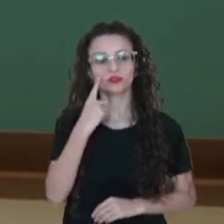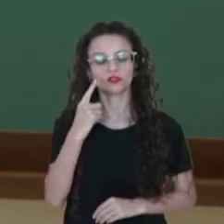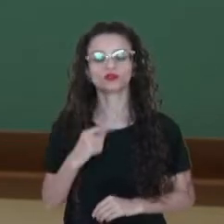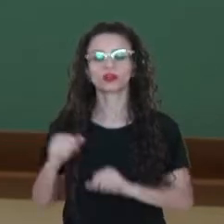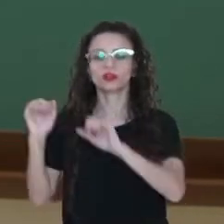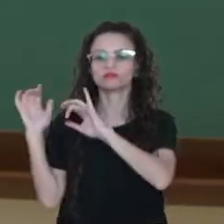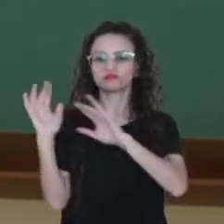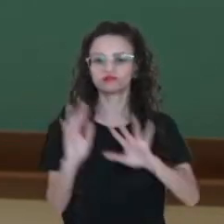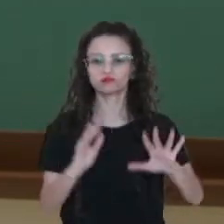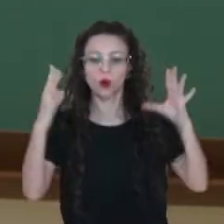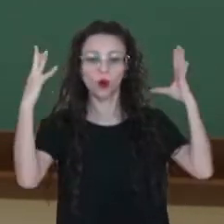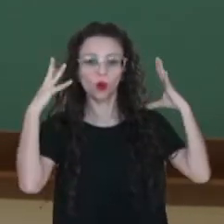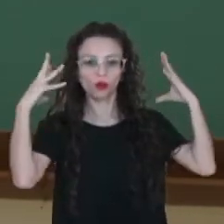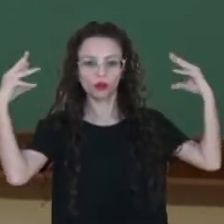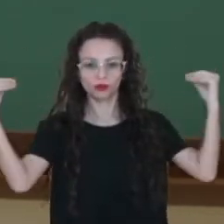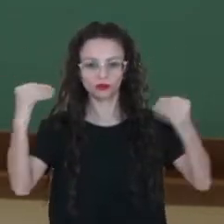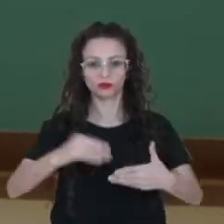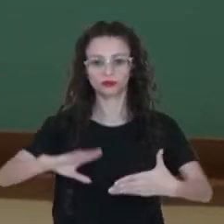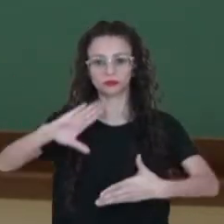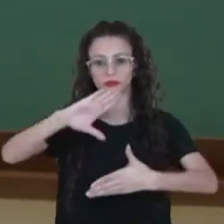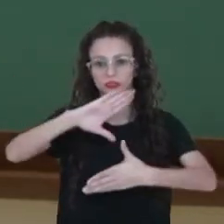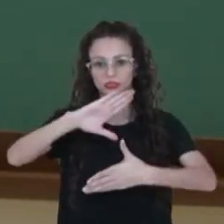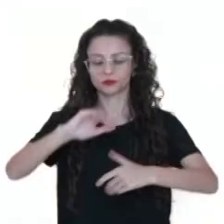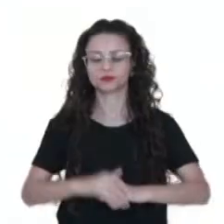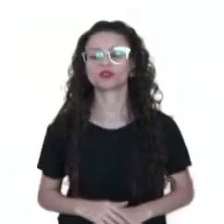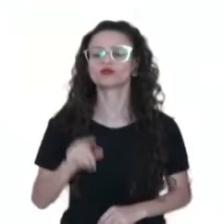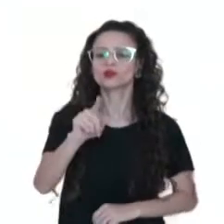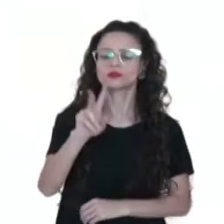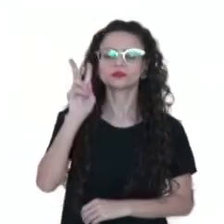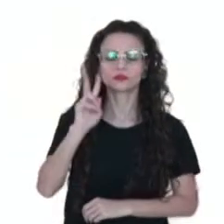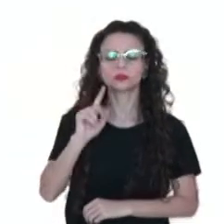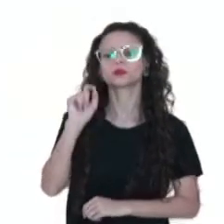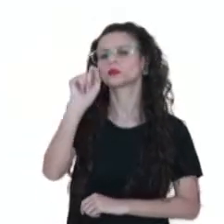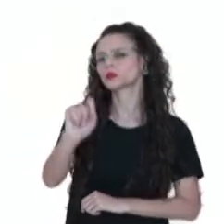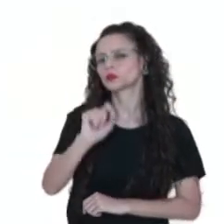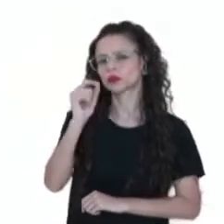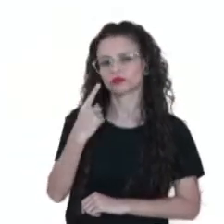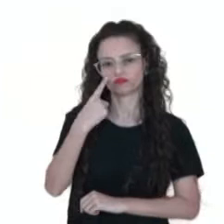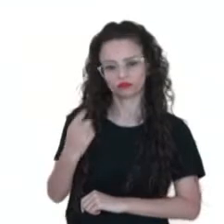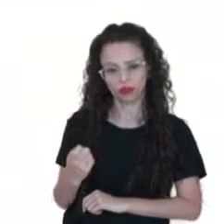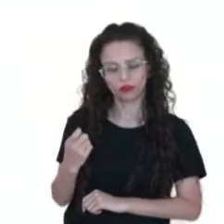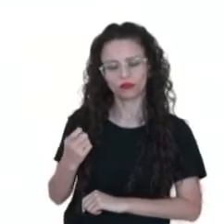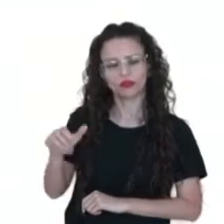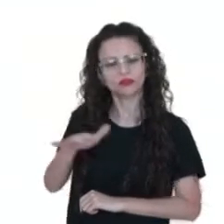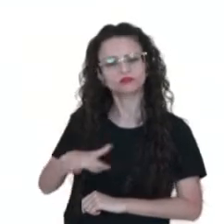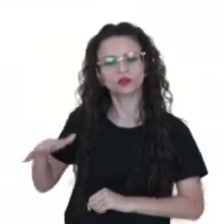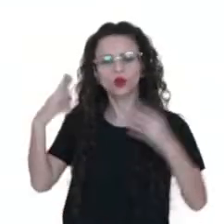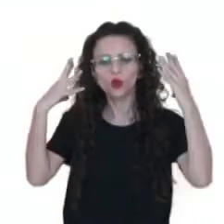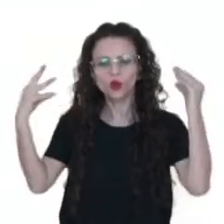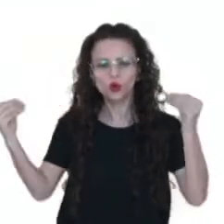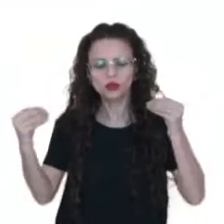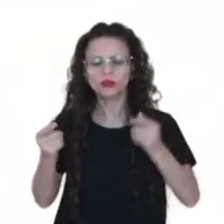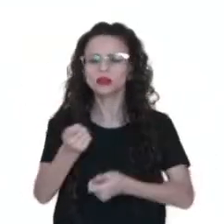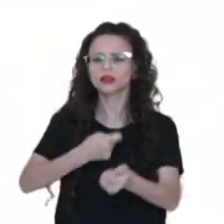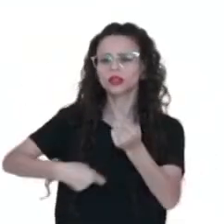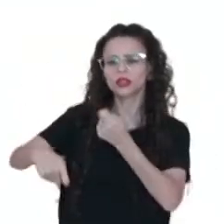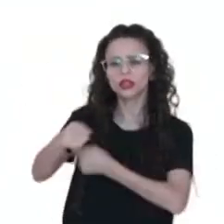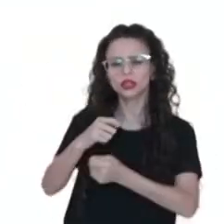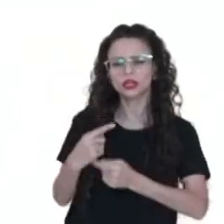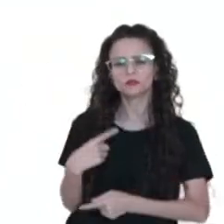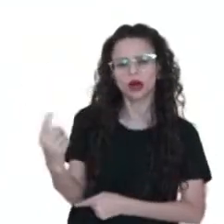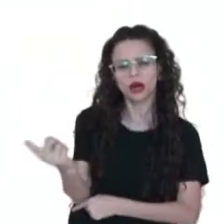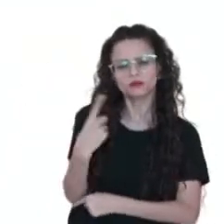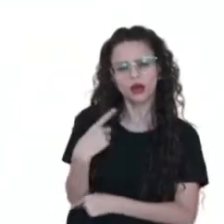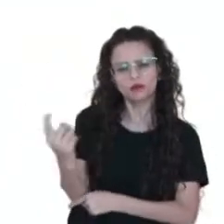holandeses na América. Você lembra qual era o interesse dos holandeses no comércio atlântico?